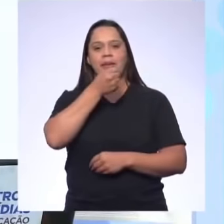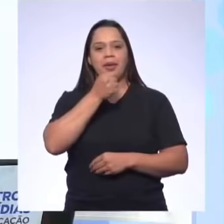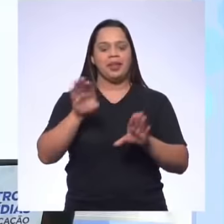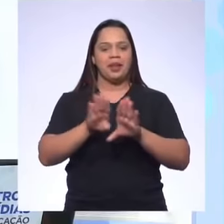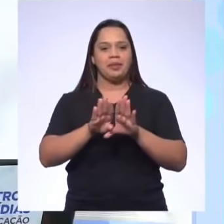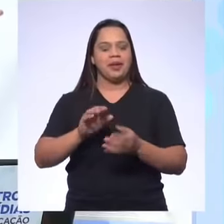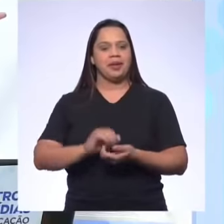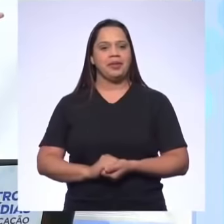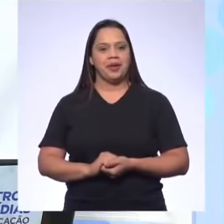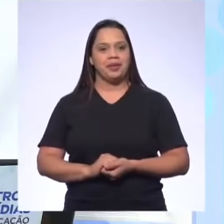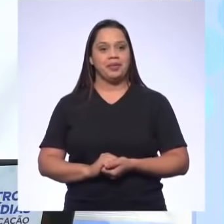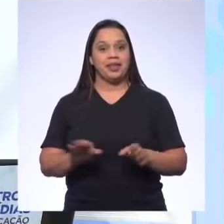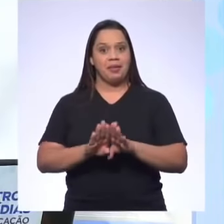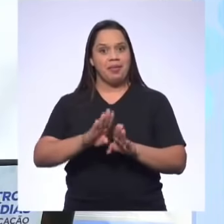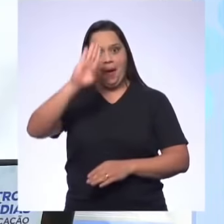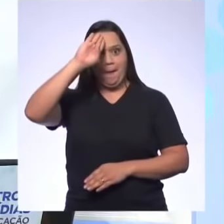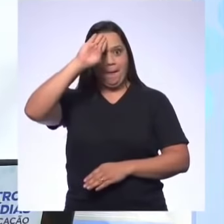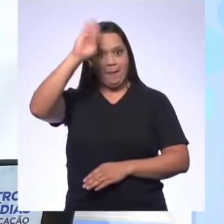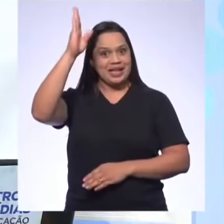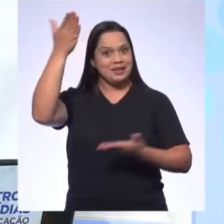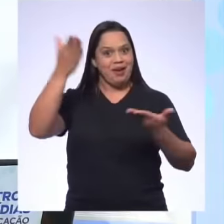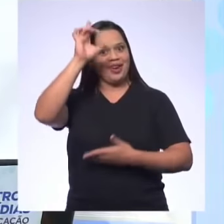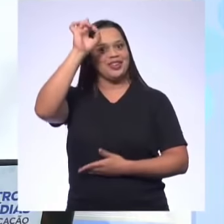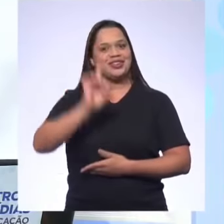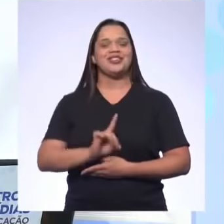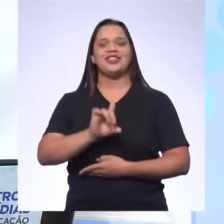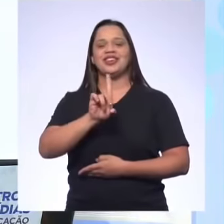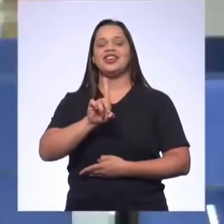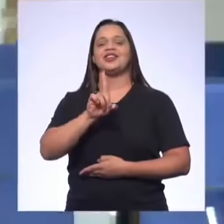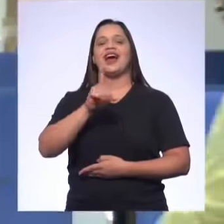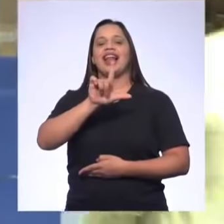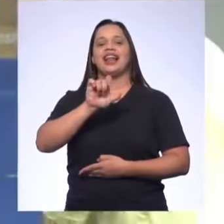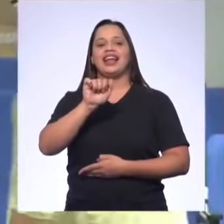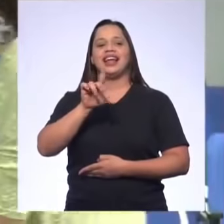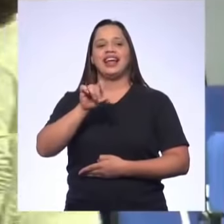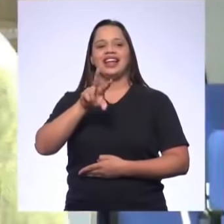now, our principal, nosso diretor, Leandro.